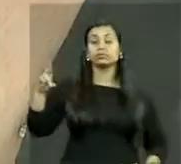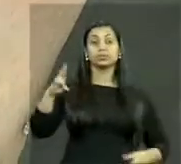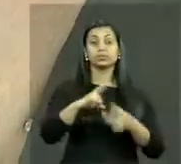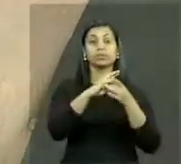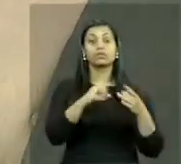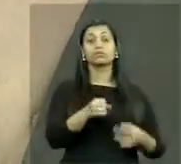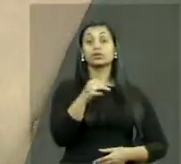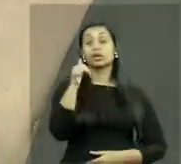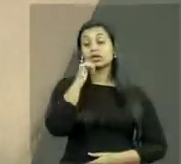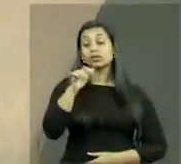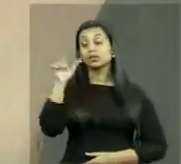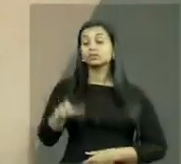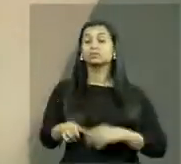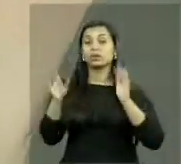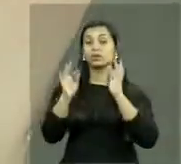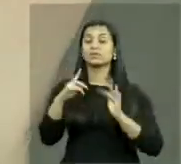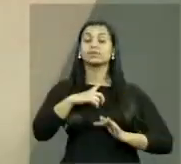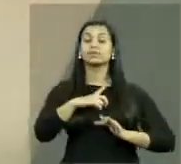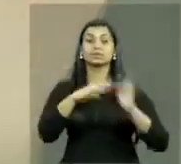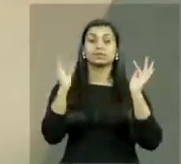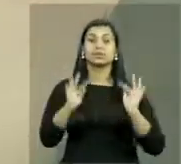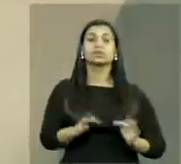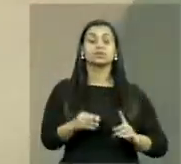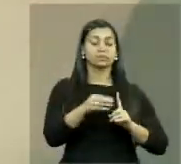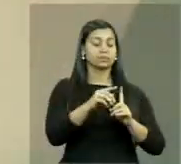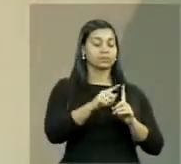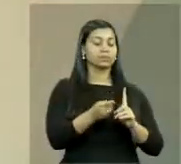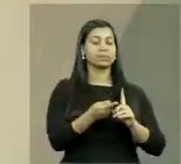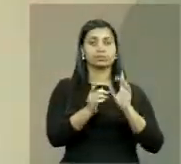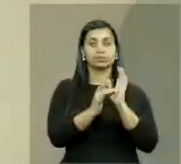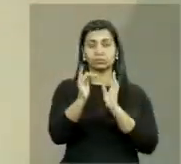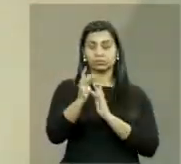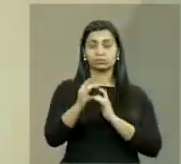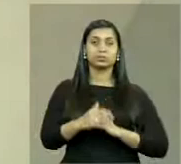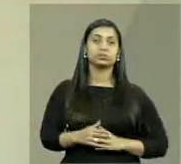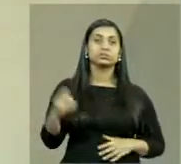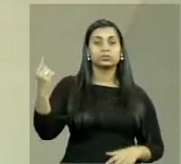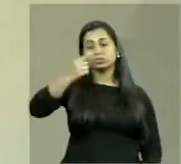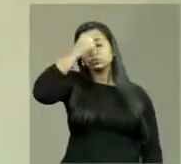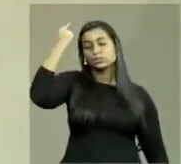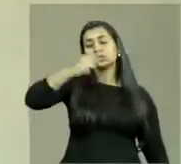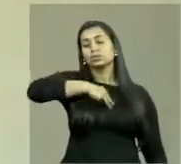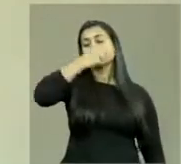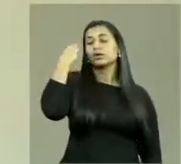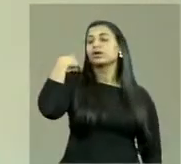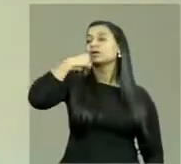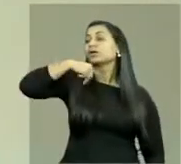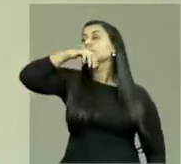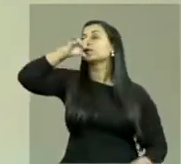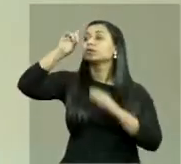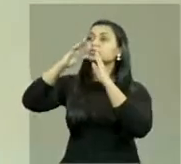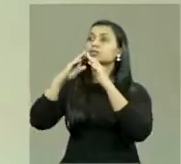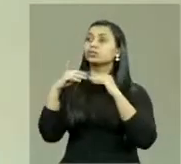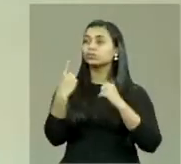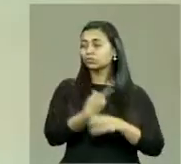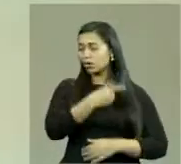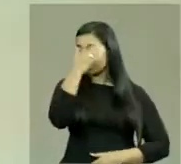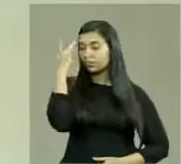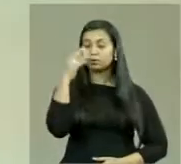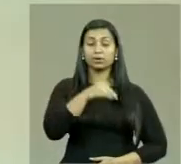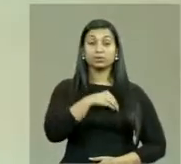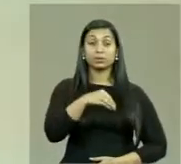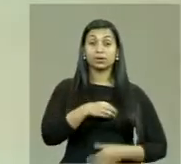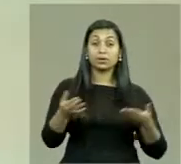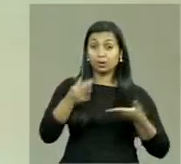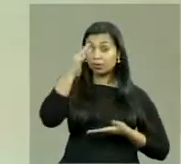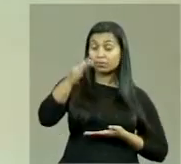graça, o Senhor é convosco. Bendita sois vós entre as mulheres, e bendito é o fruto do vosso ventre, Jesus. Santa Maria, Mãe de Deus, rogai